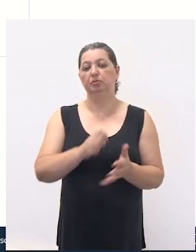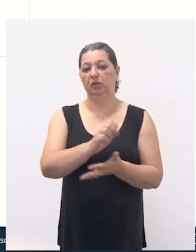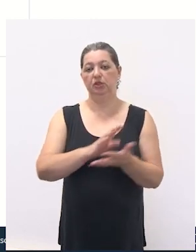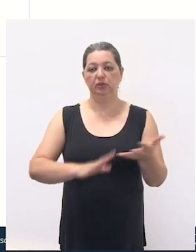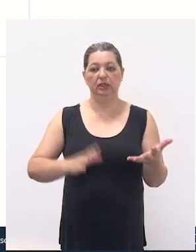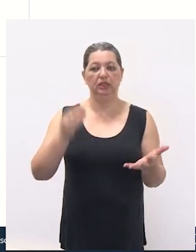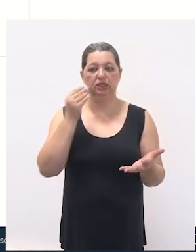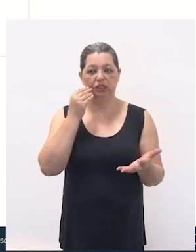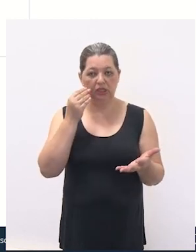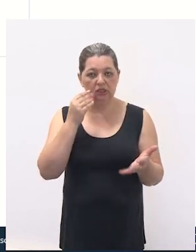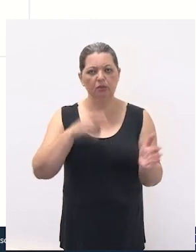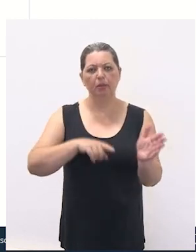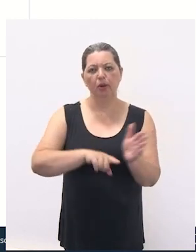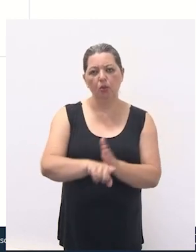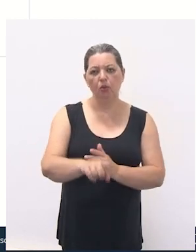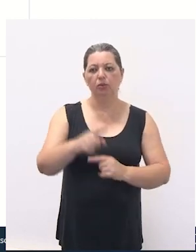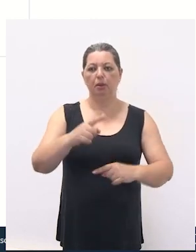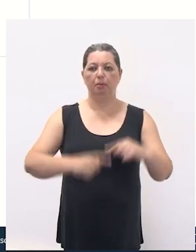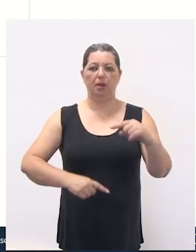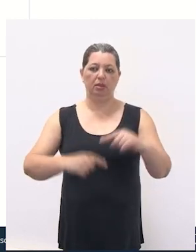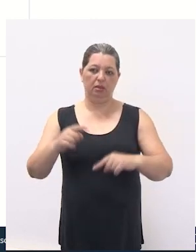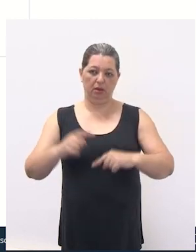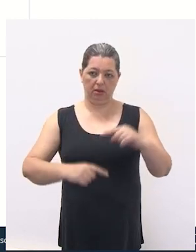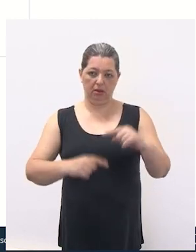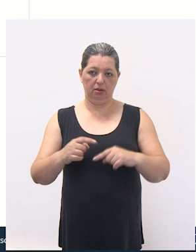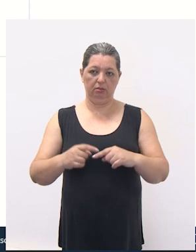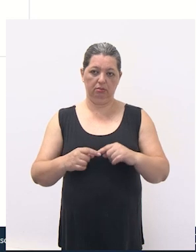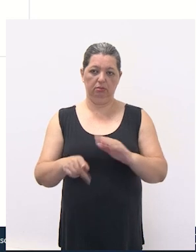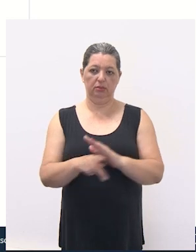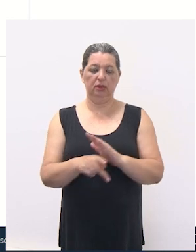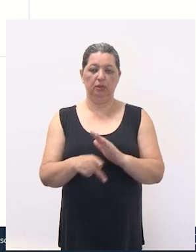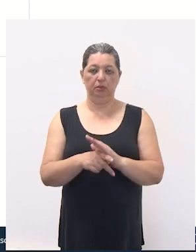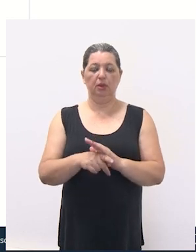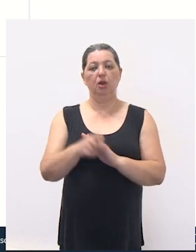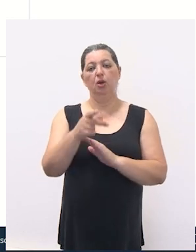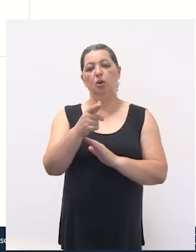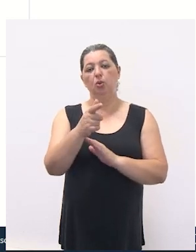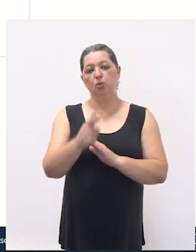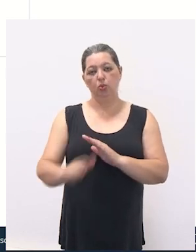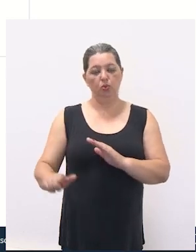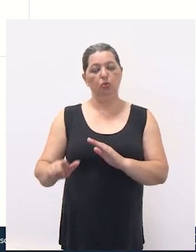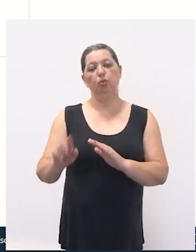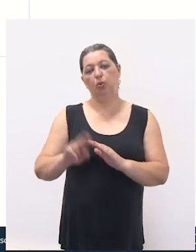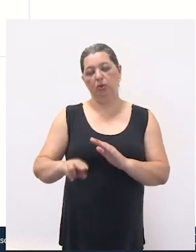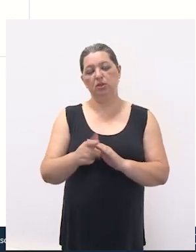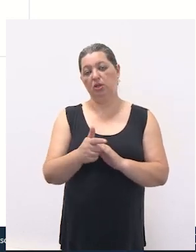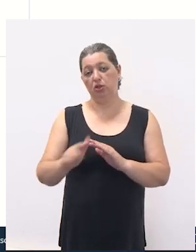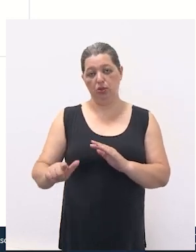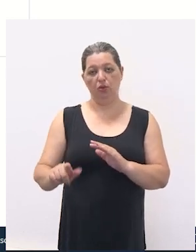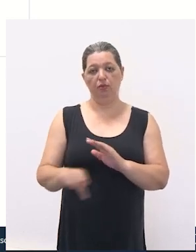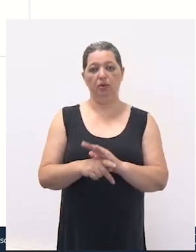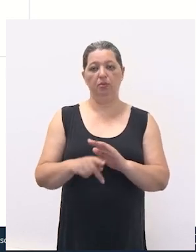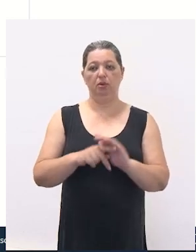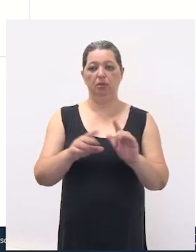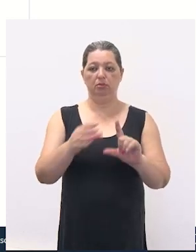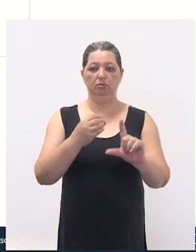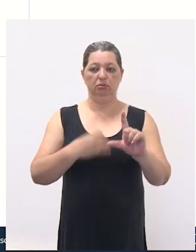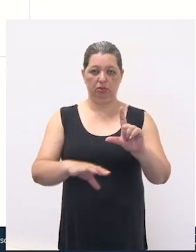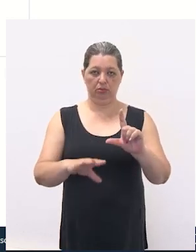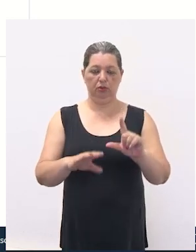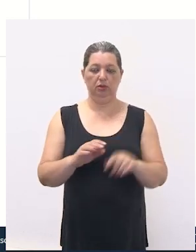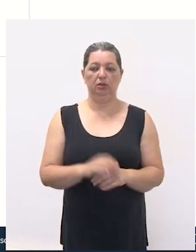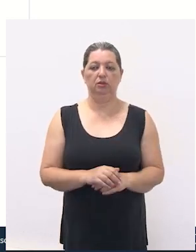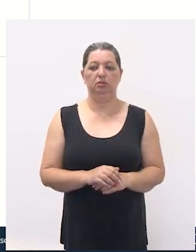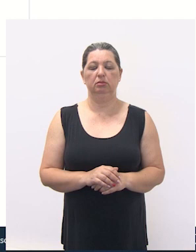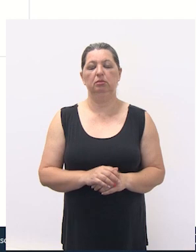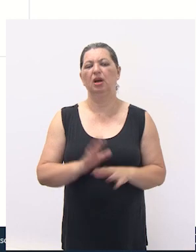pergunta, material e o reutilizar postagens. Às vezes você tem várias turmas do